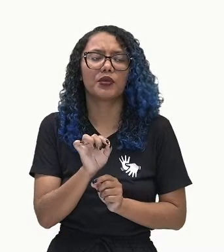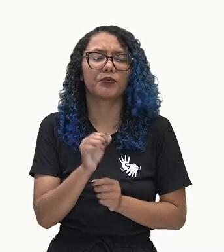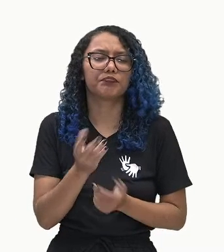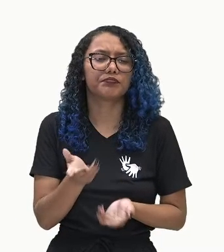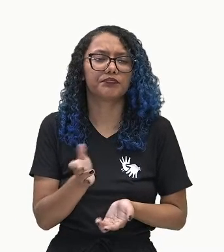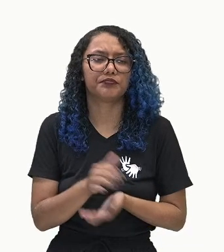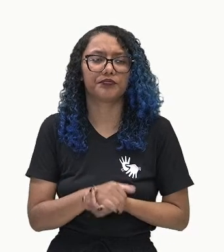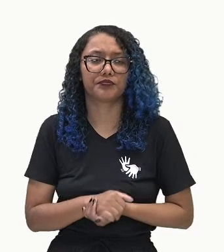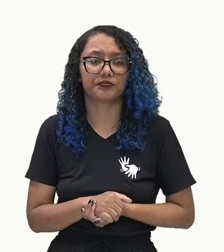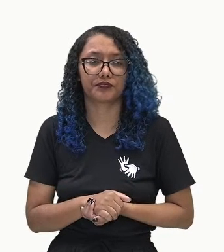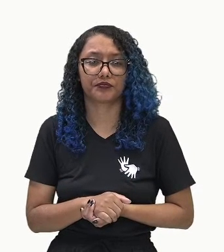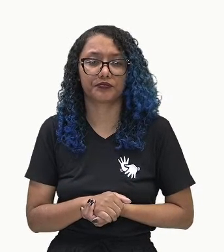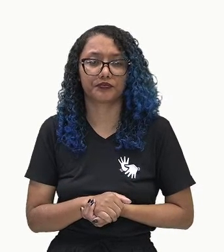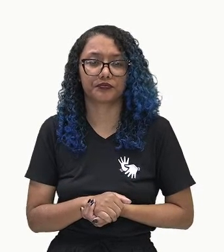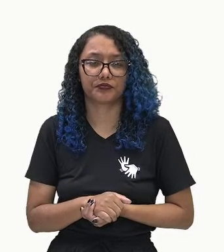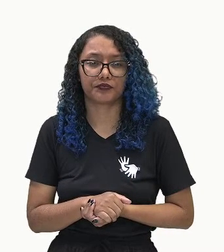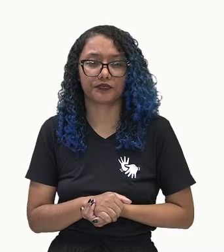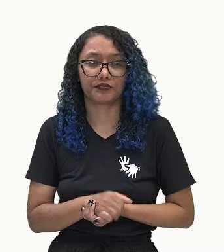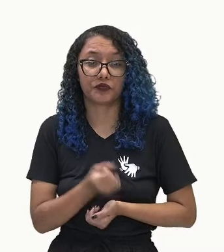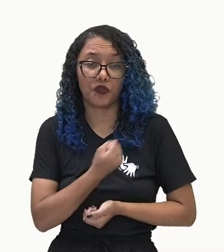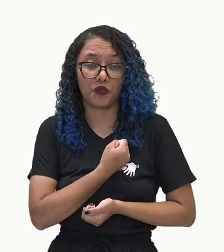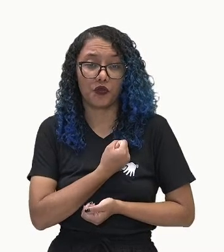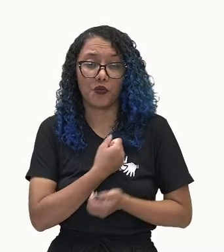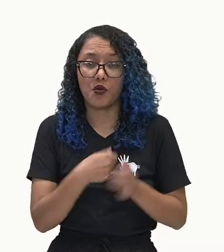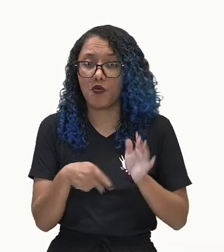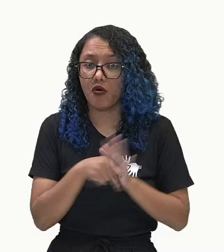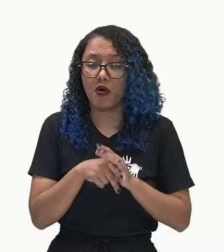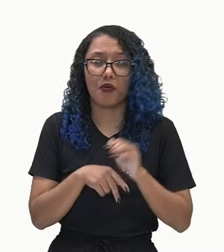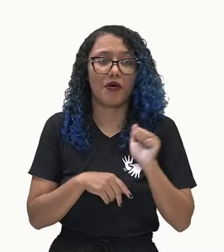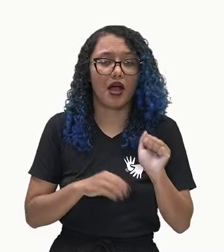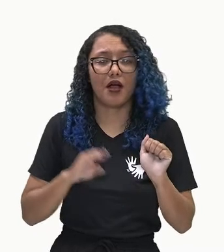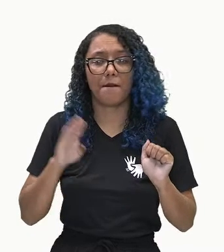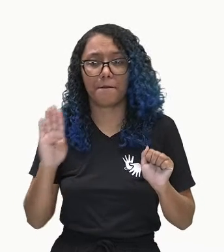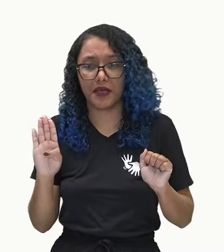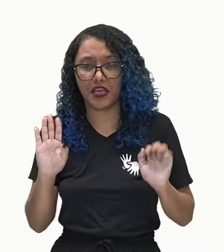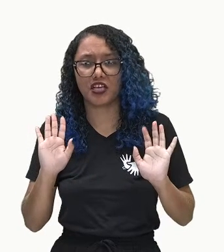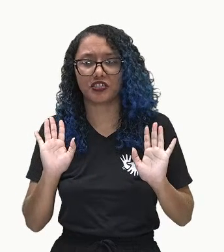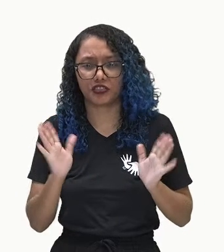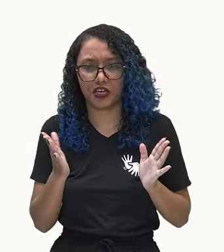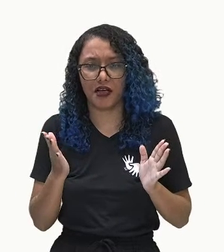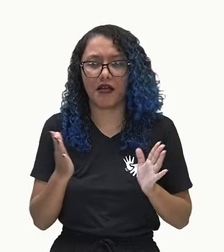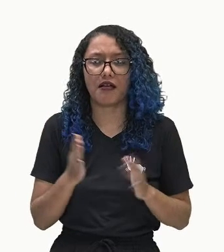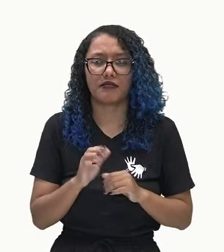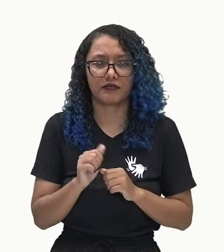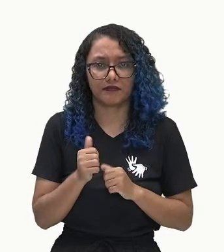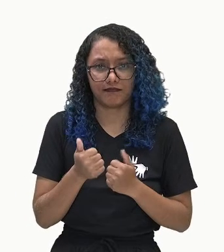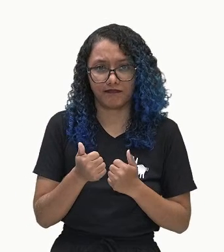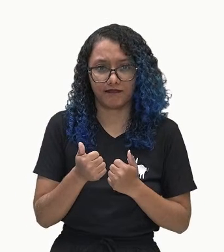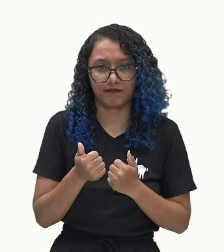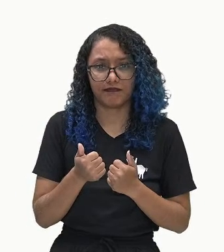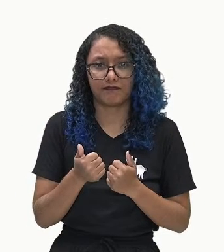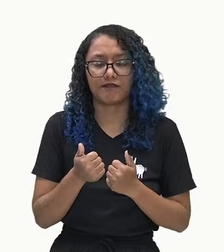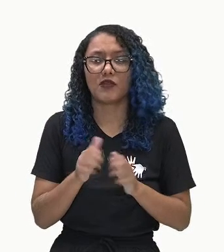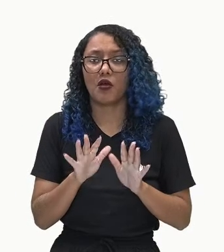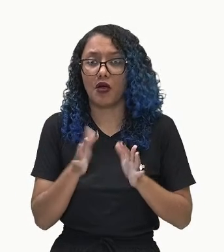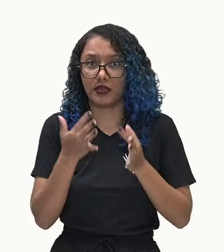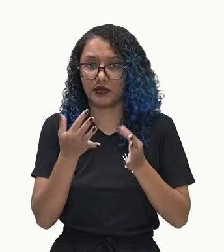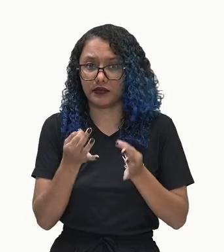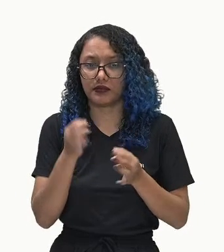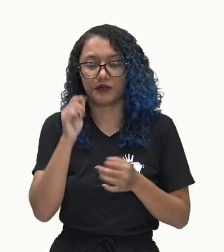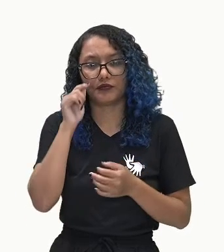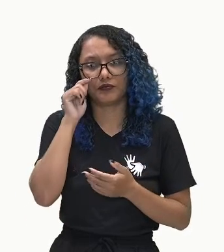as coordenadas dos dois pontos, dos pontos A e B. Vamos lá. Se você reparar bem aqui, pessoal, olha